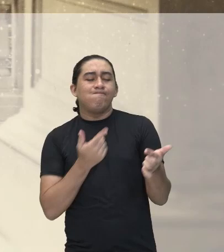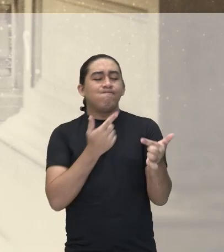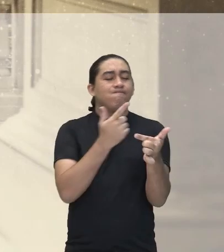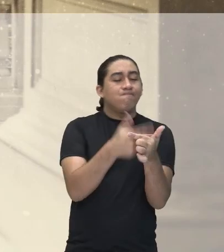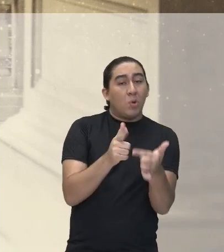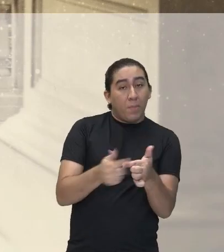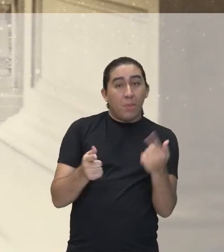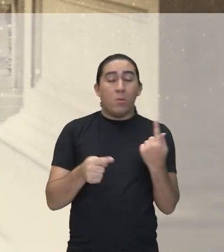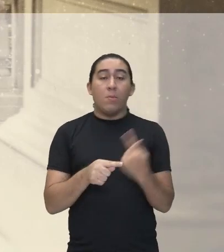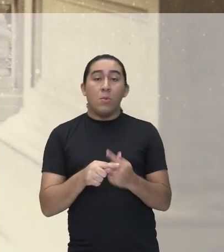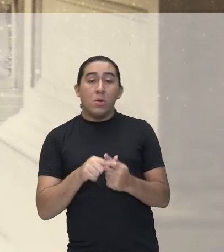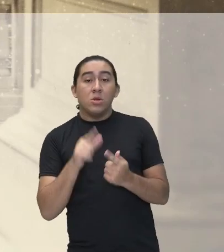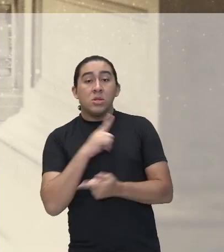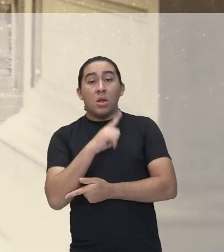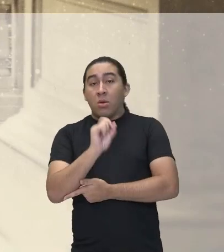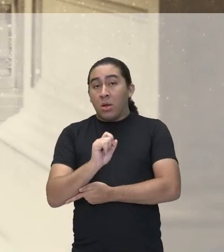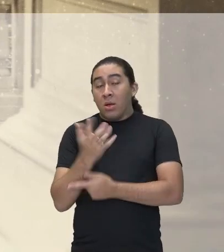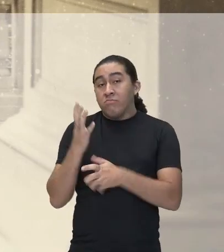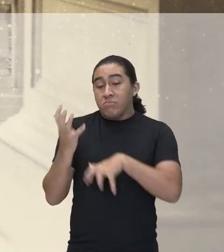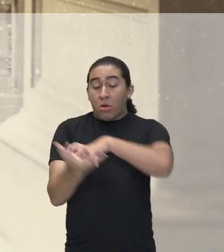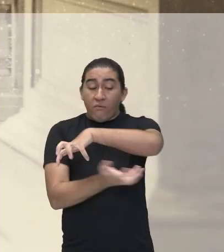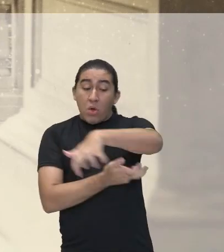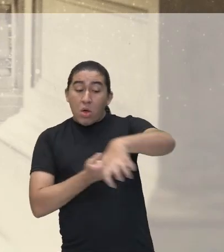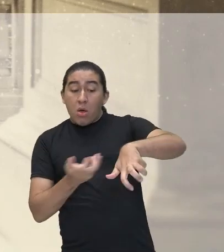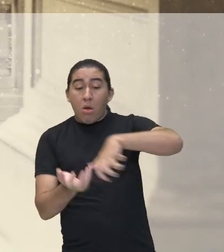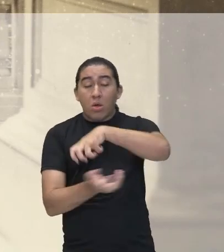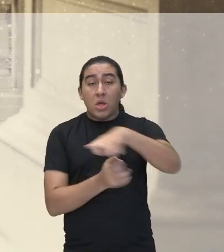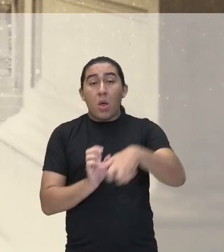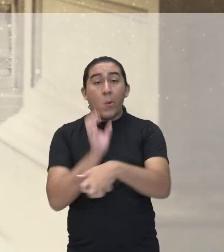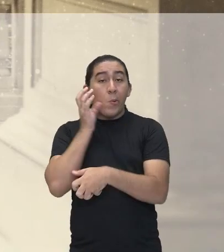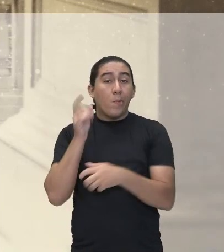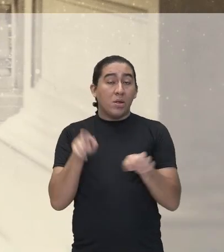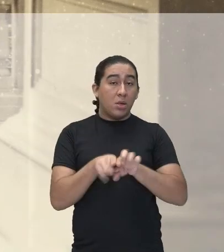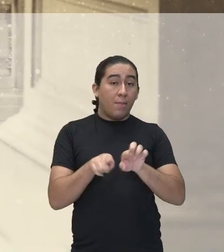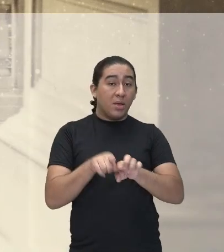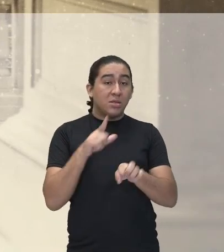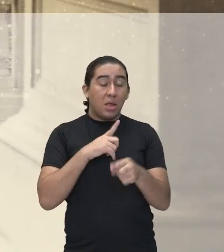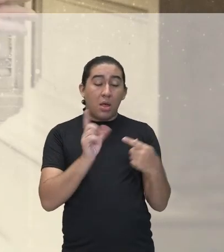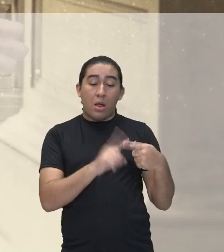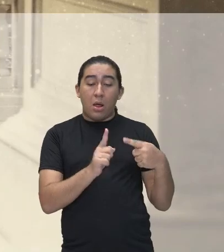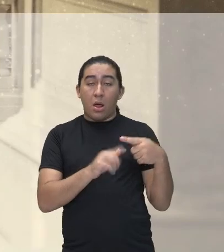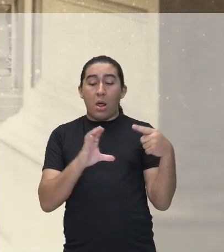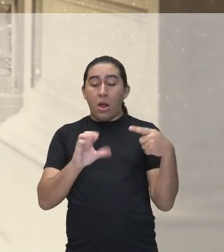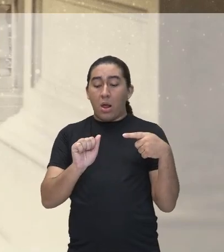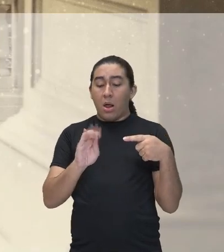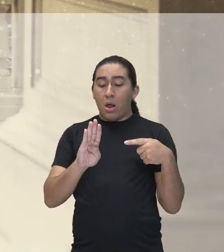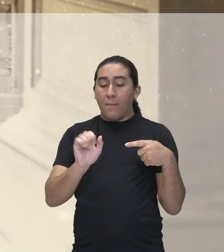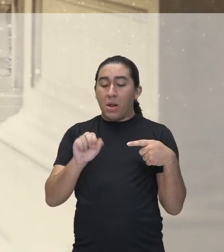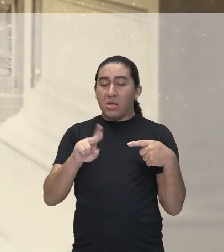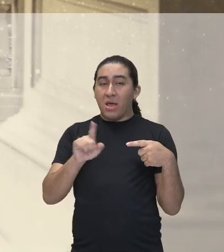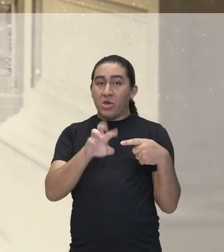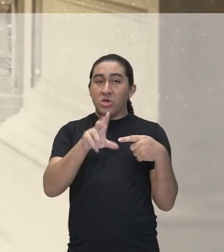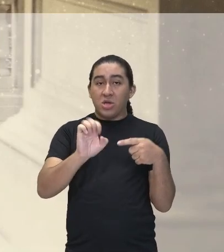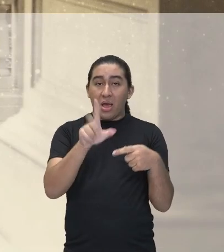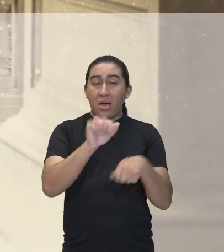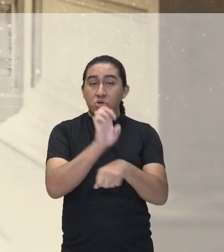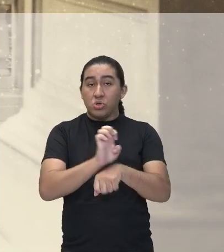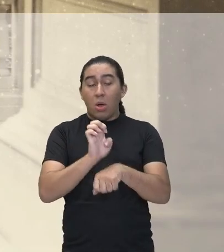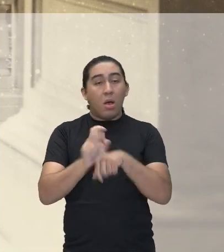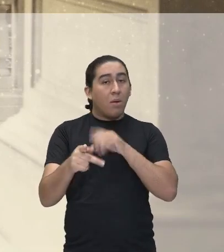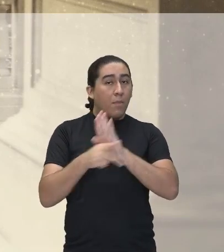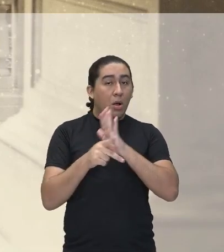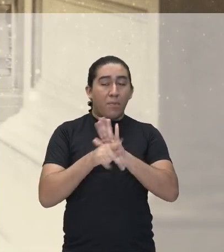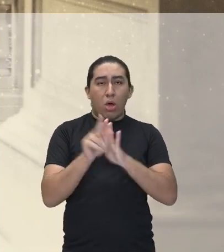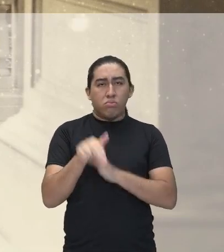quê? Porque vão explodir algumas revoltas. Vou citar aqui a cabanagem para vocês, que foi uma revolta do norte. Então, olha só,